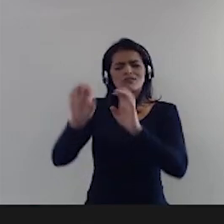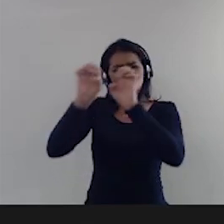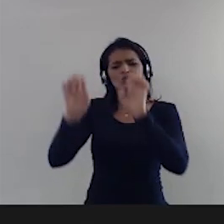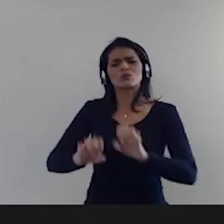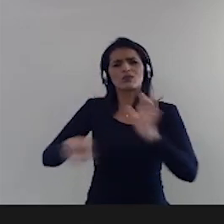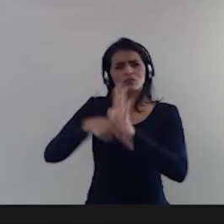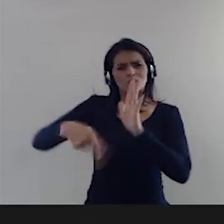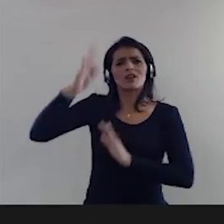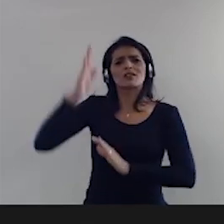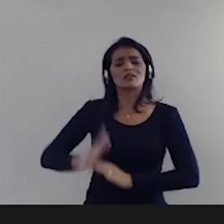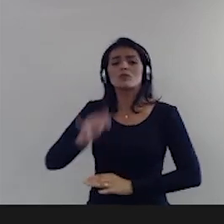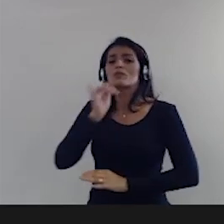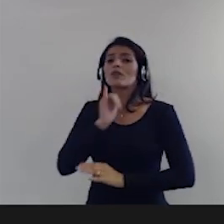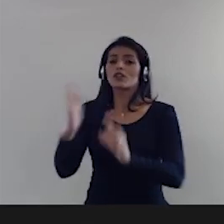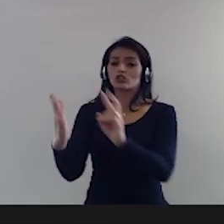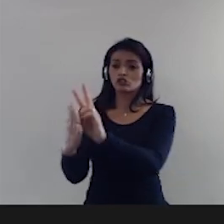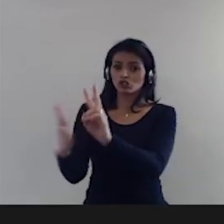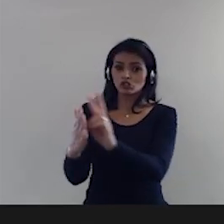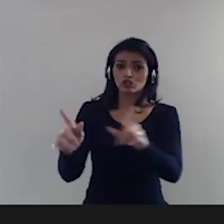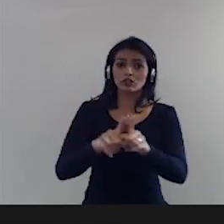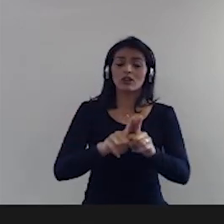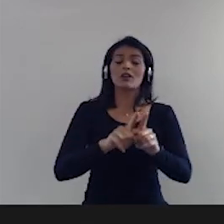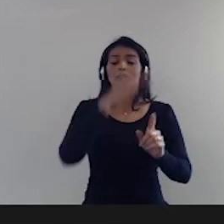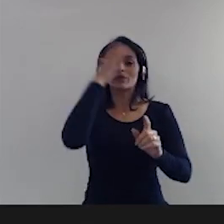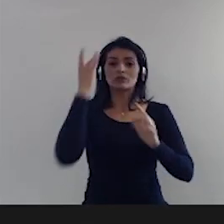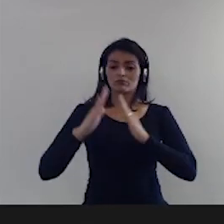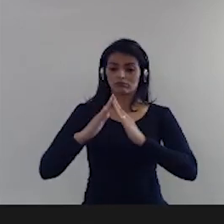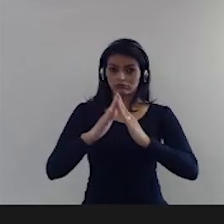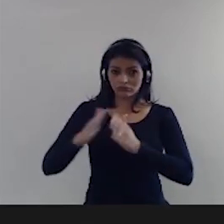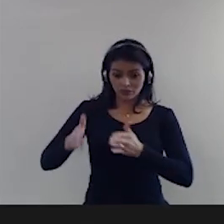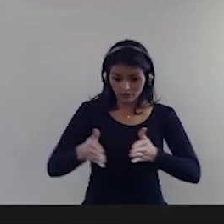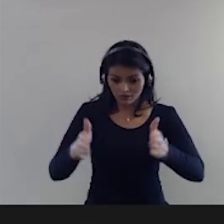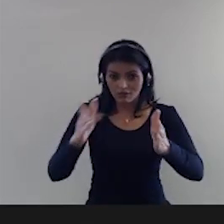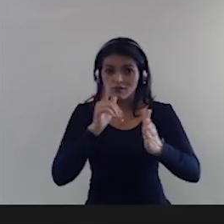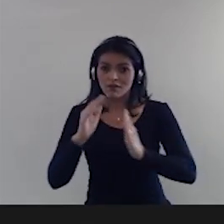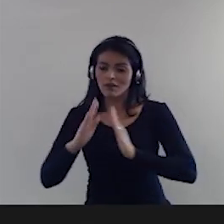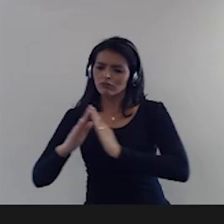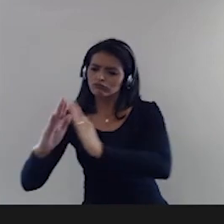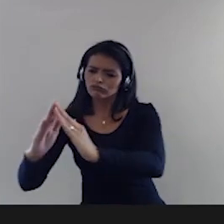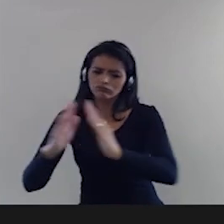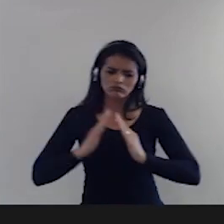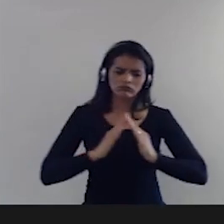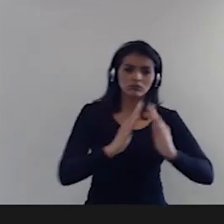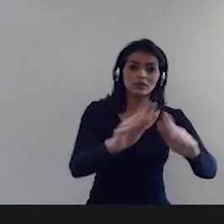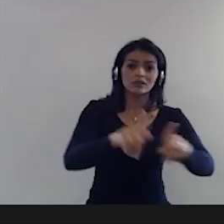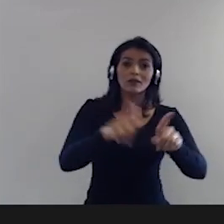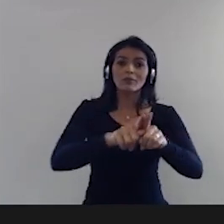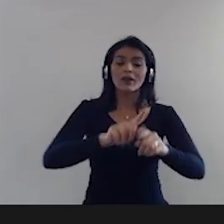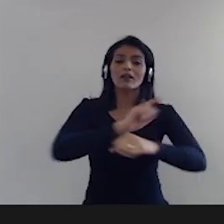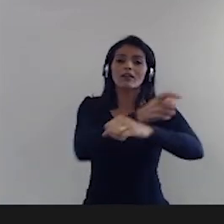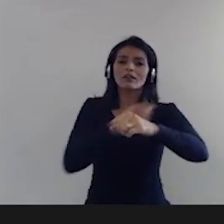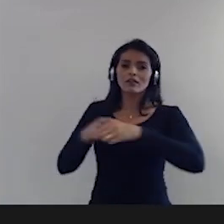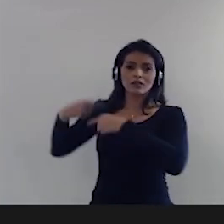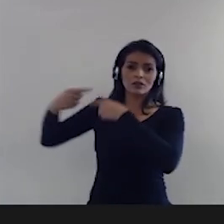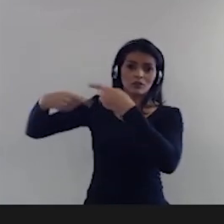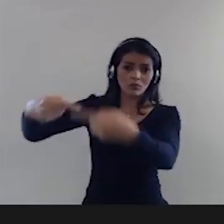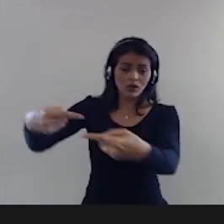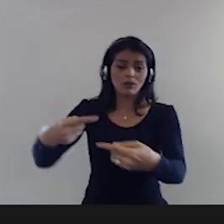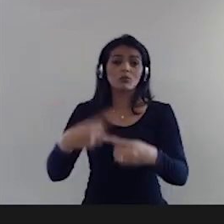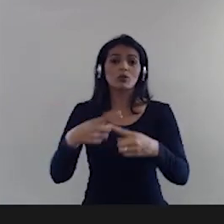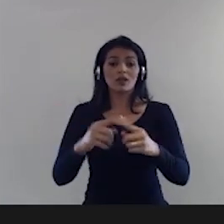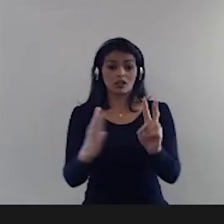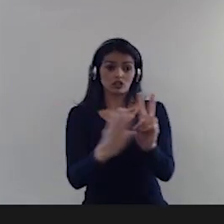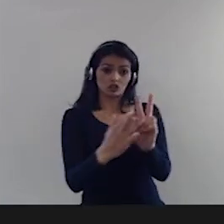ribeirinhos, porque eles têm uma vulnerabilidade voltada para a forma como se organizam, né? De modo geral, os indígenas eles